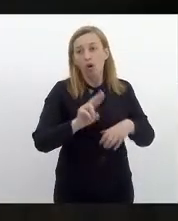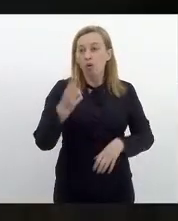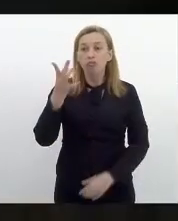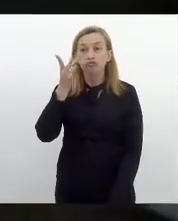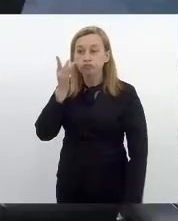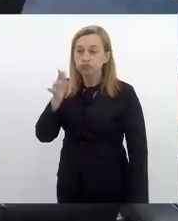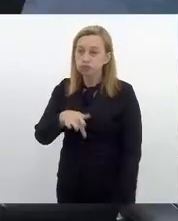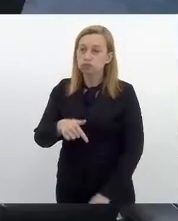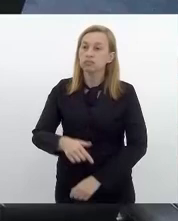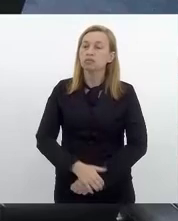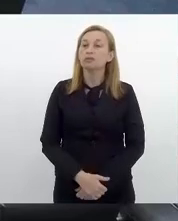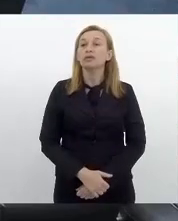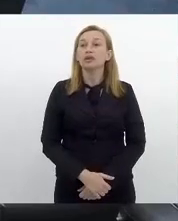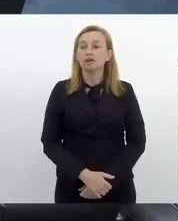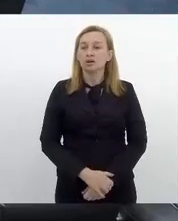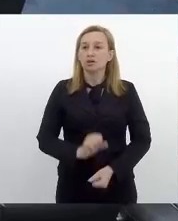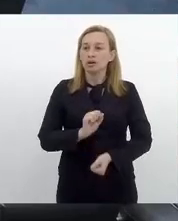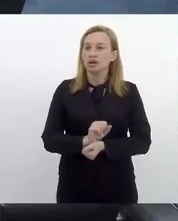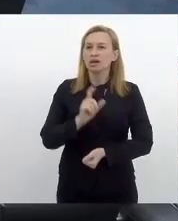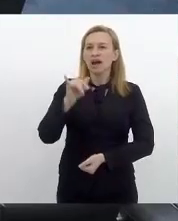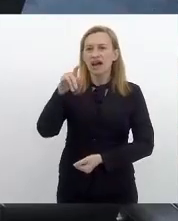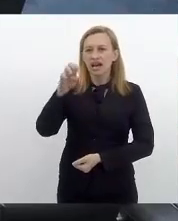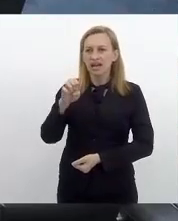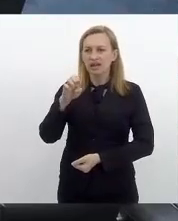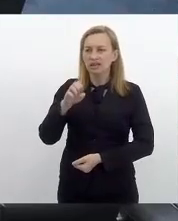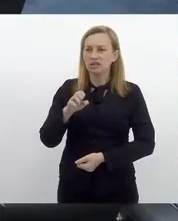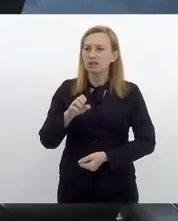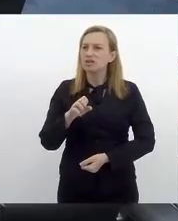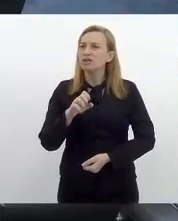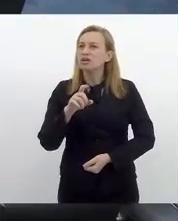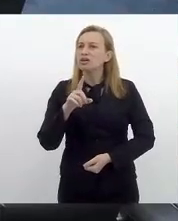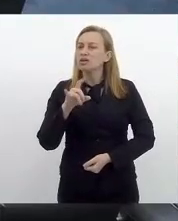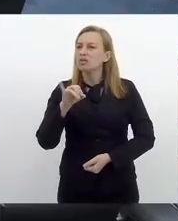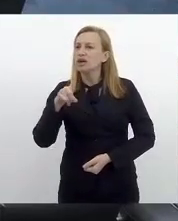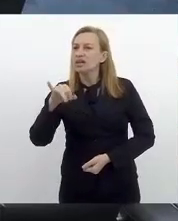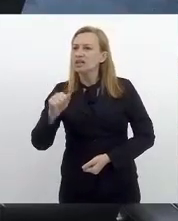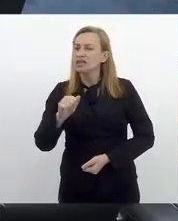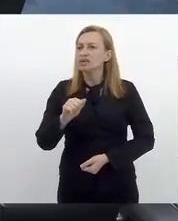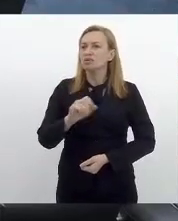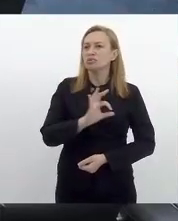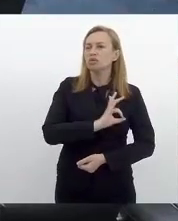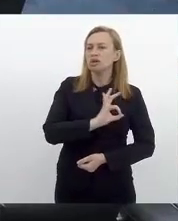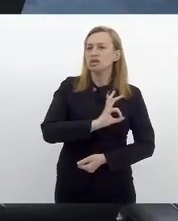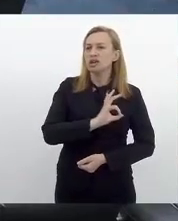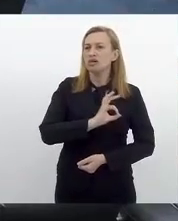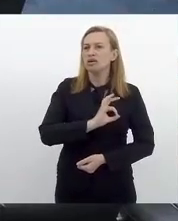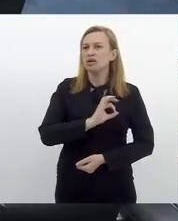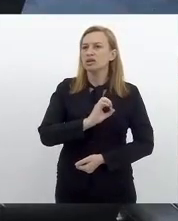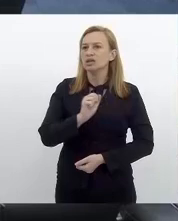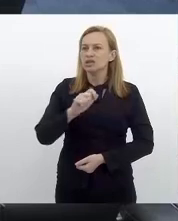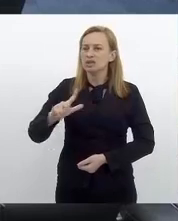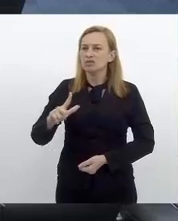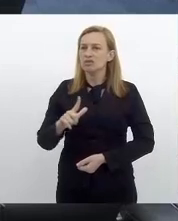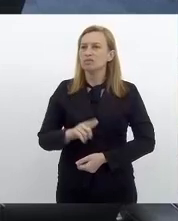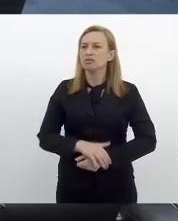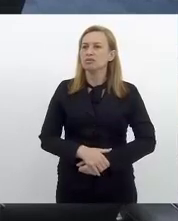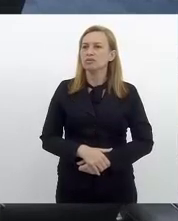presencial Cavalcante pela sua ligação de policiais civis Tá certo